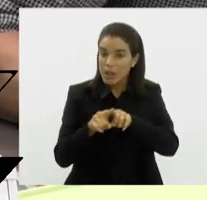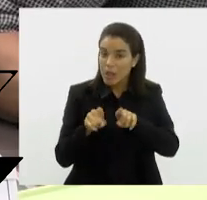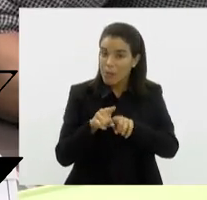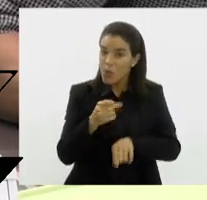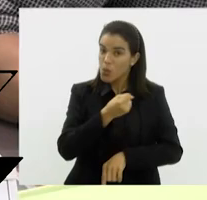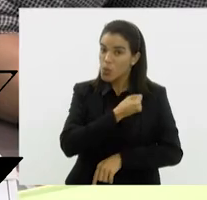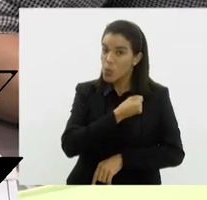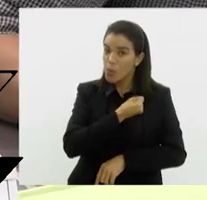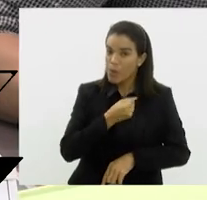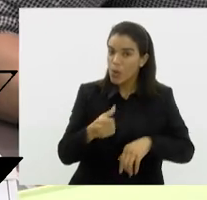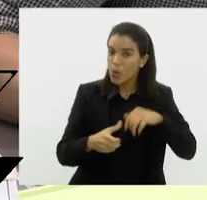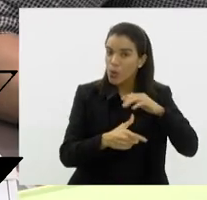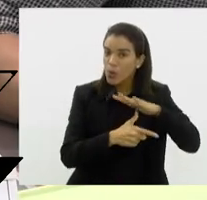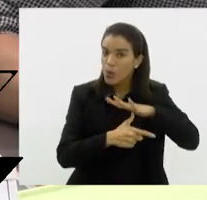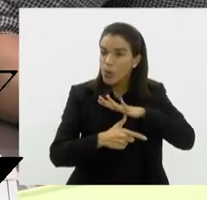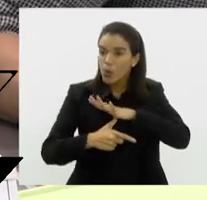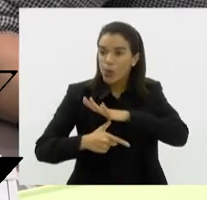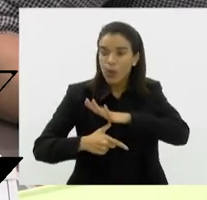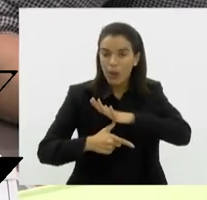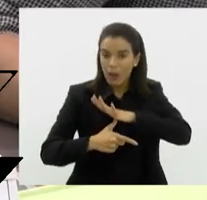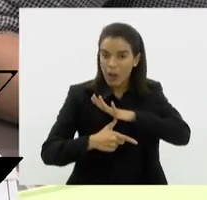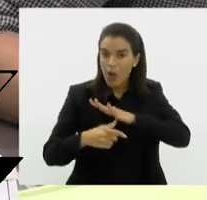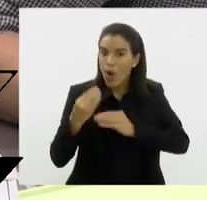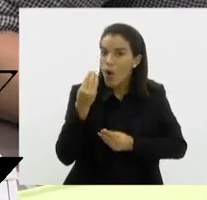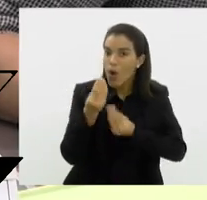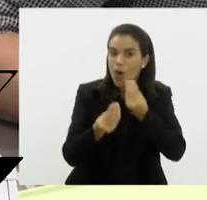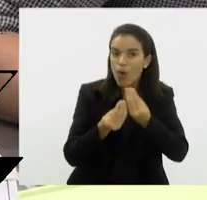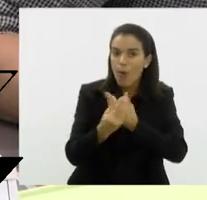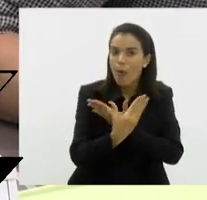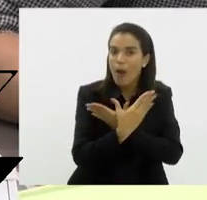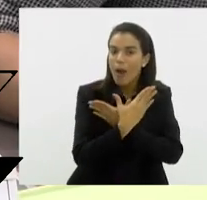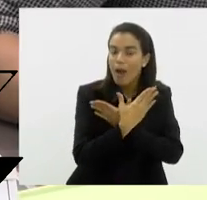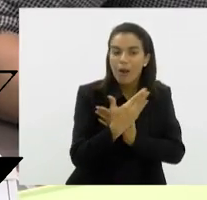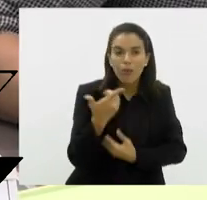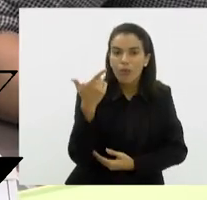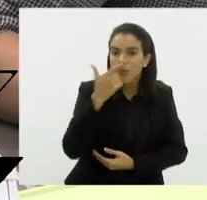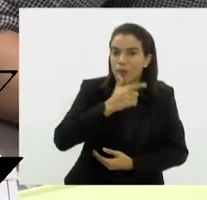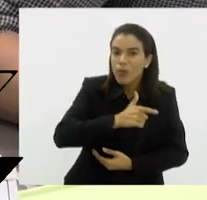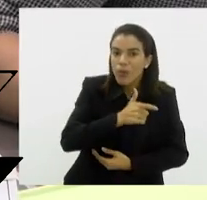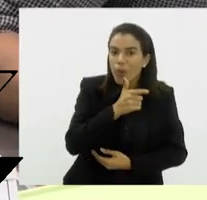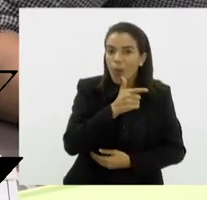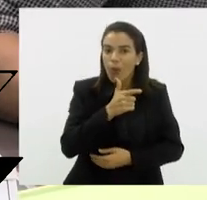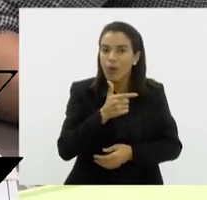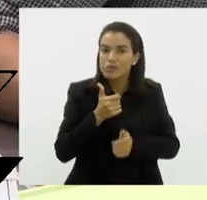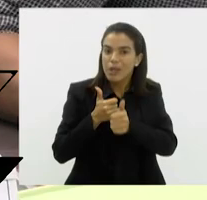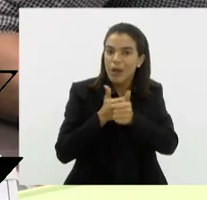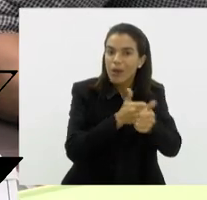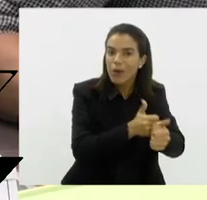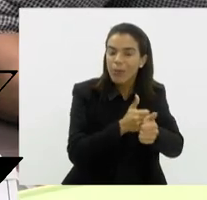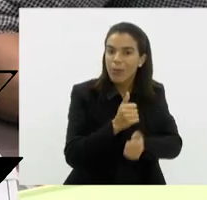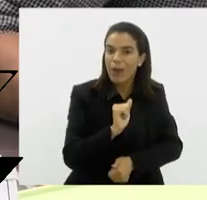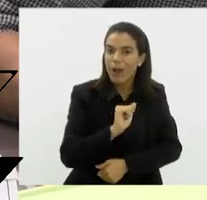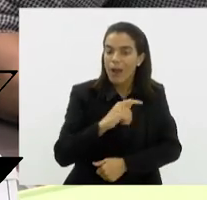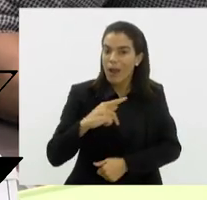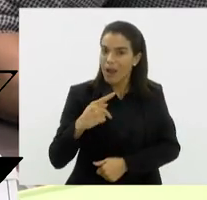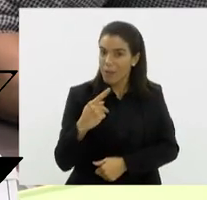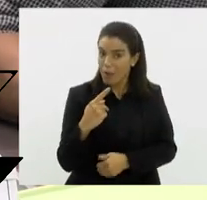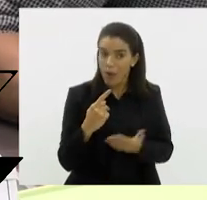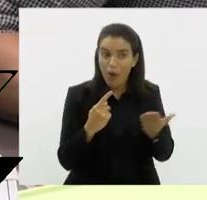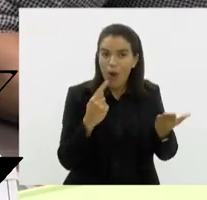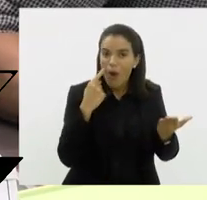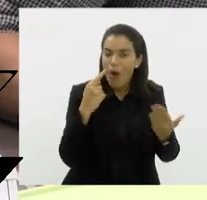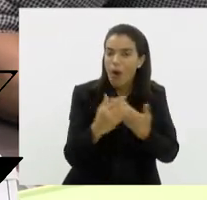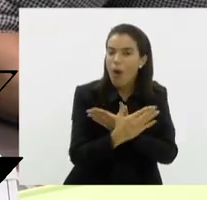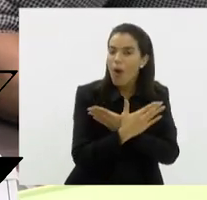do helicóptero, para ver como a aeronáutica, por exemplo, ainda não entrou na linha dos aplicativos. Não é aeronáutica,